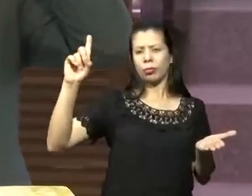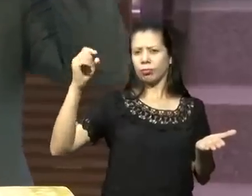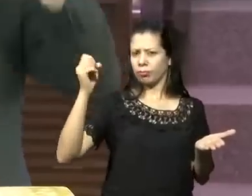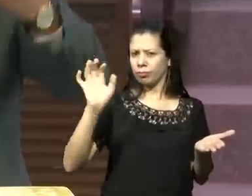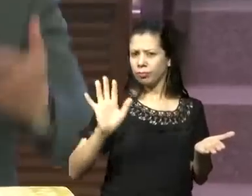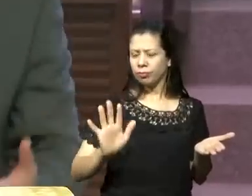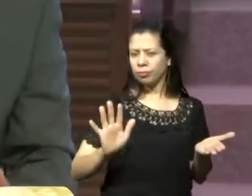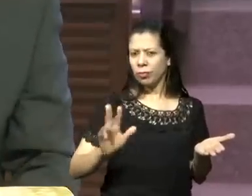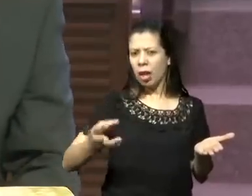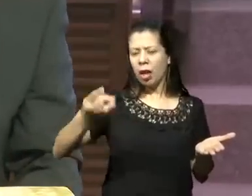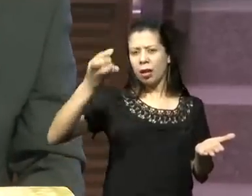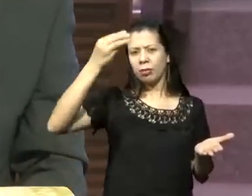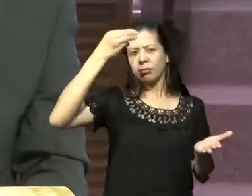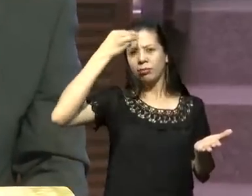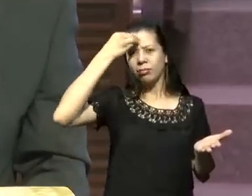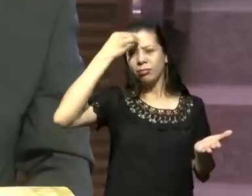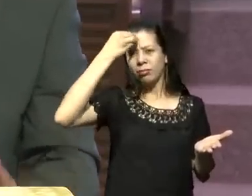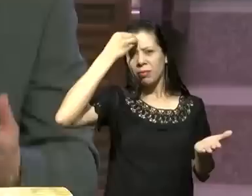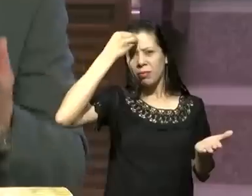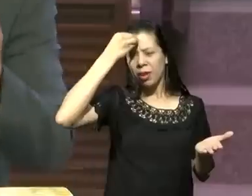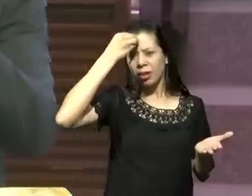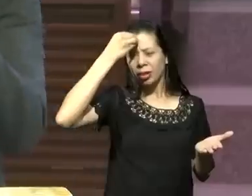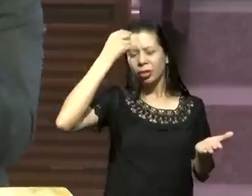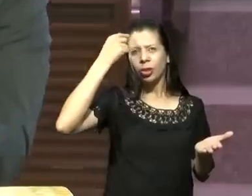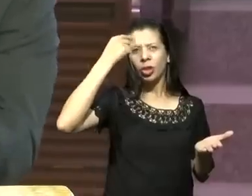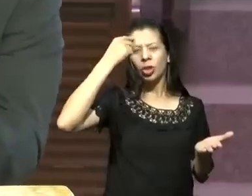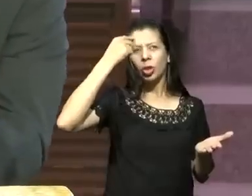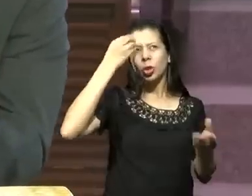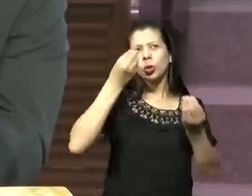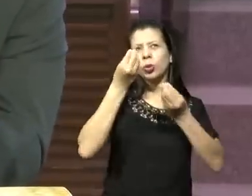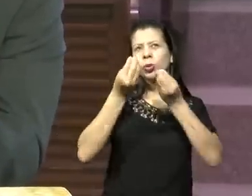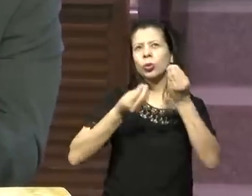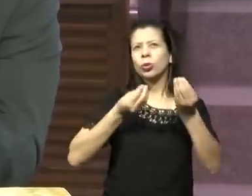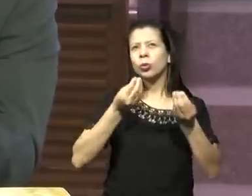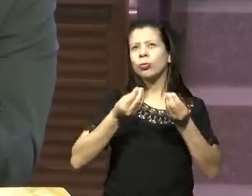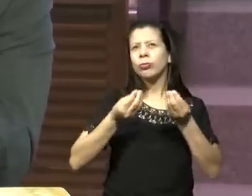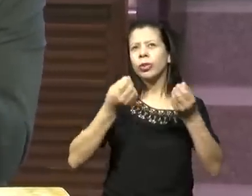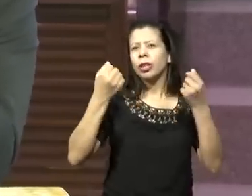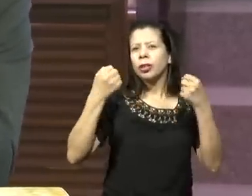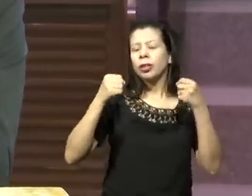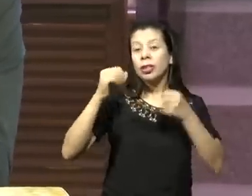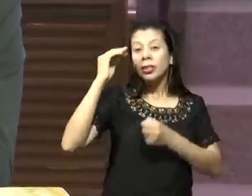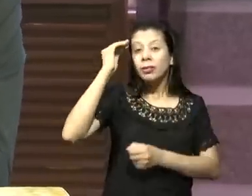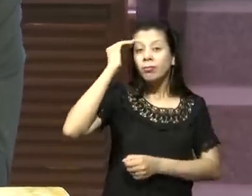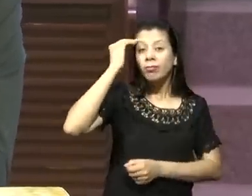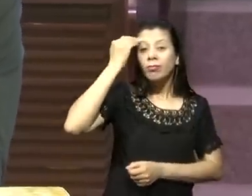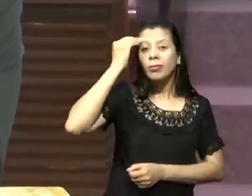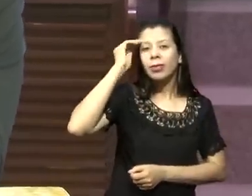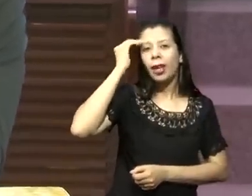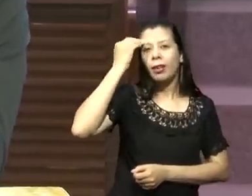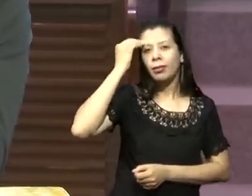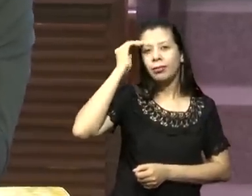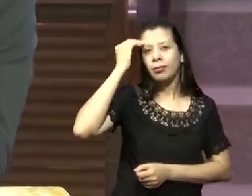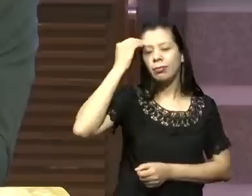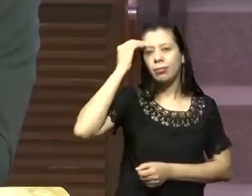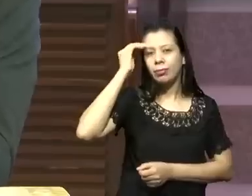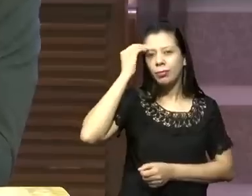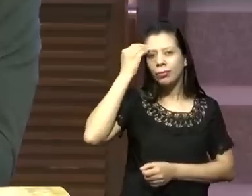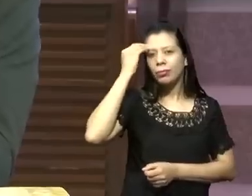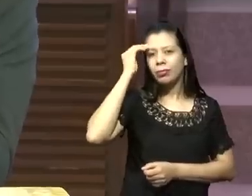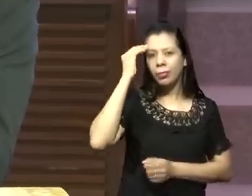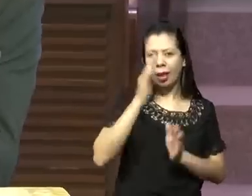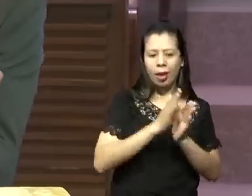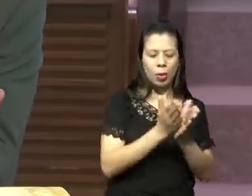nos estudos de um pastor ele tem que extrair o máximo que ele puder através de uma exegese